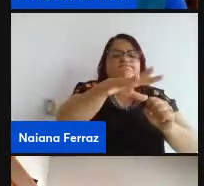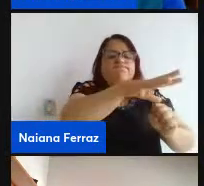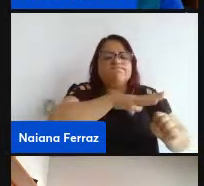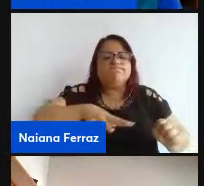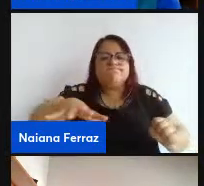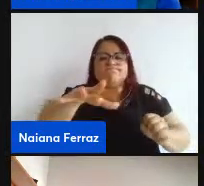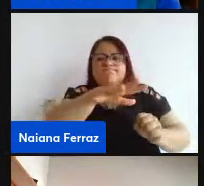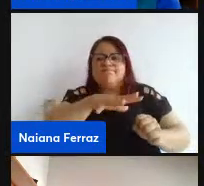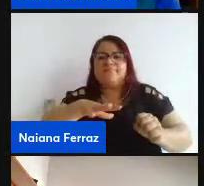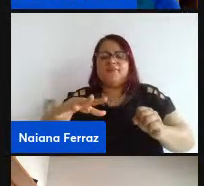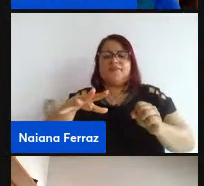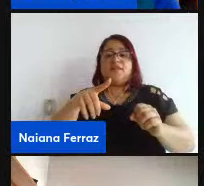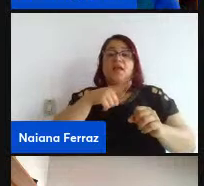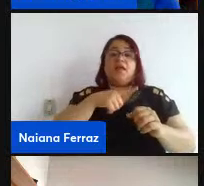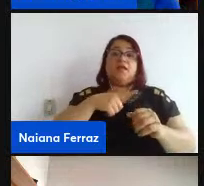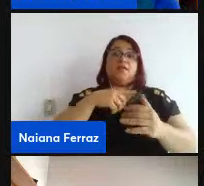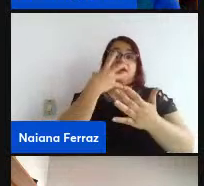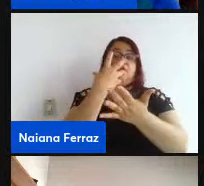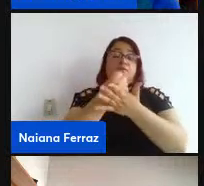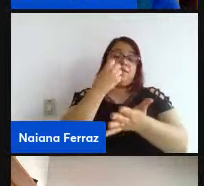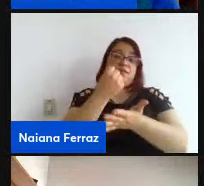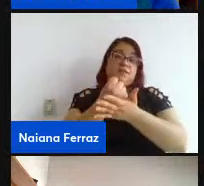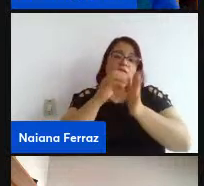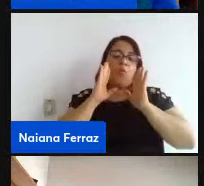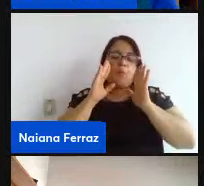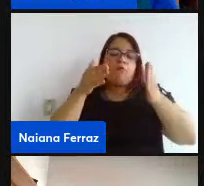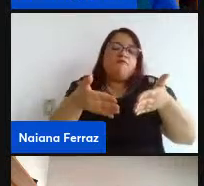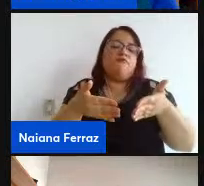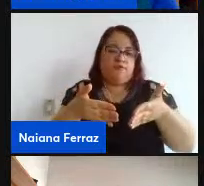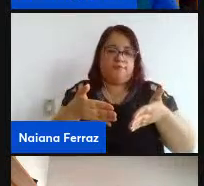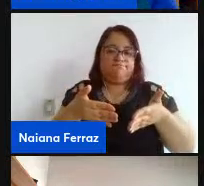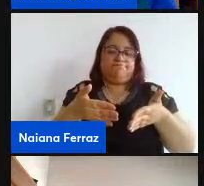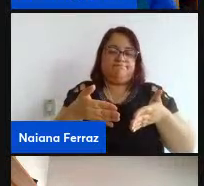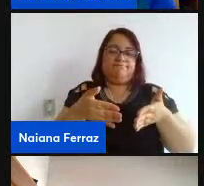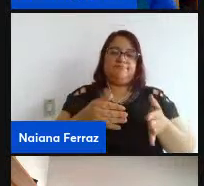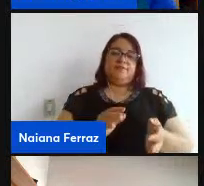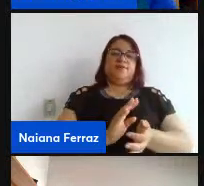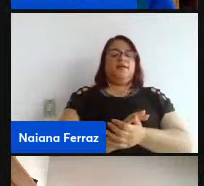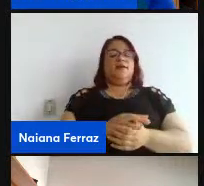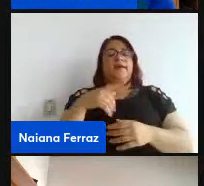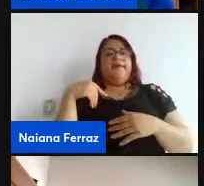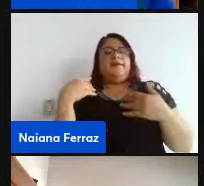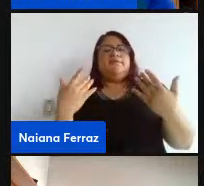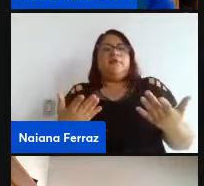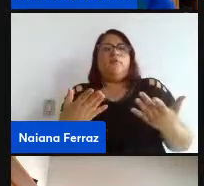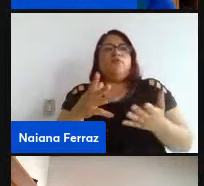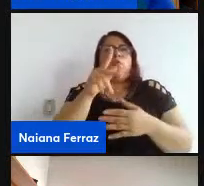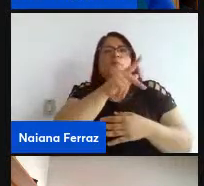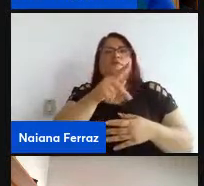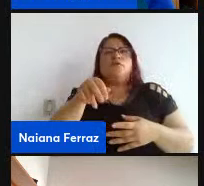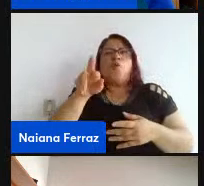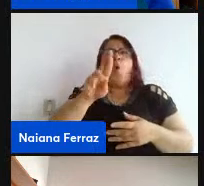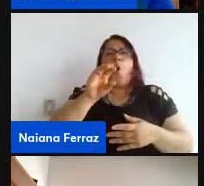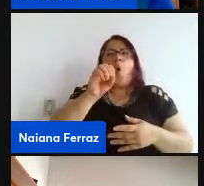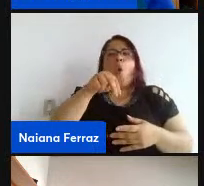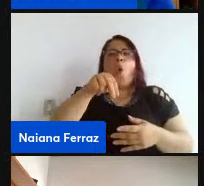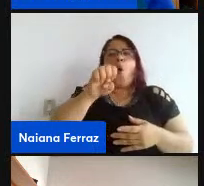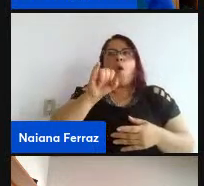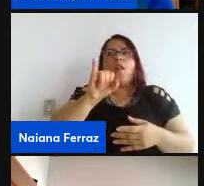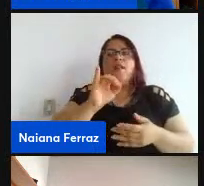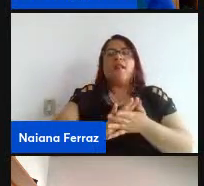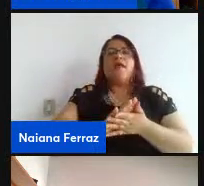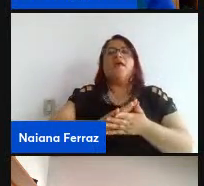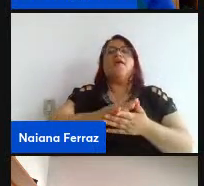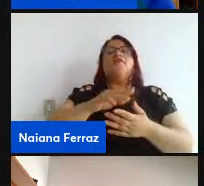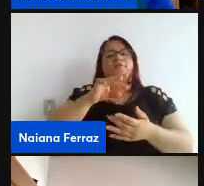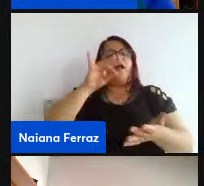a alfabetização no seu raio de ação. Tá? Então, quando o professor Ronei confirmou o convite feito a mim, ele